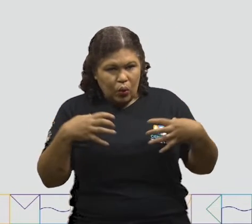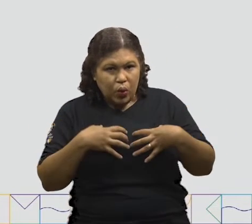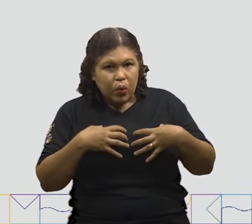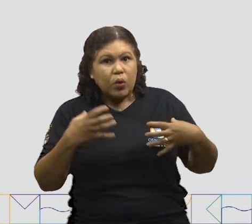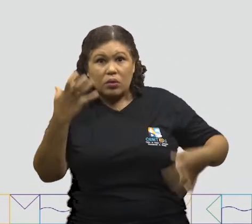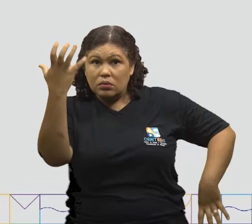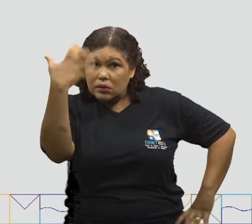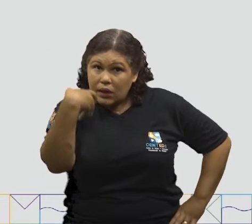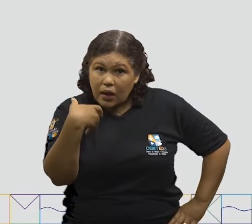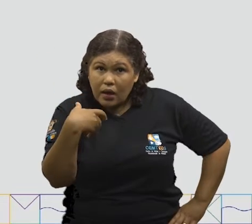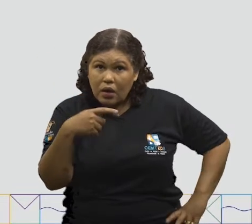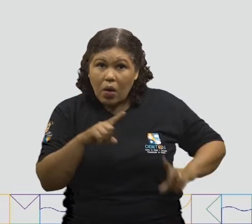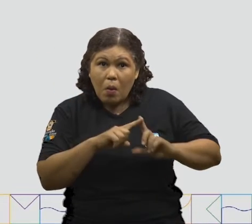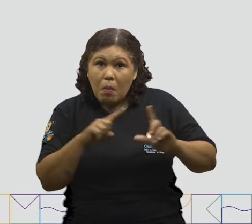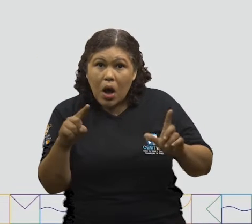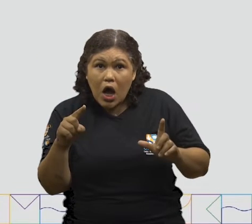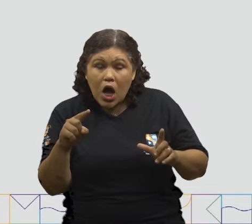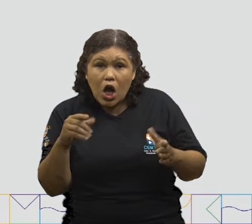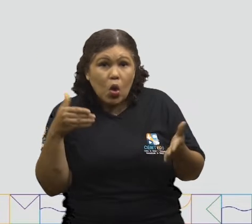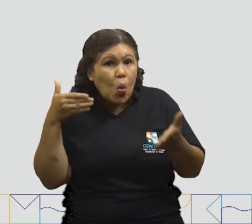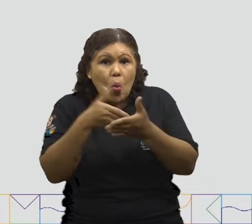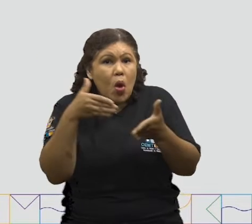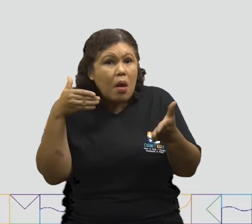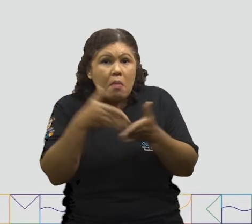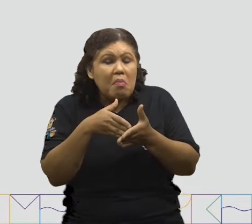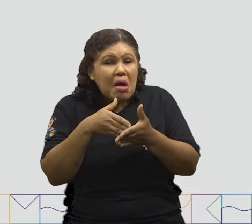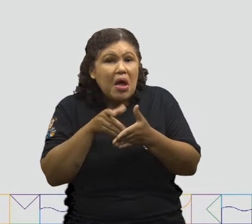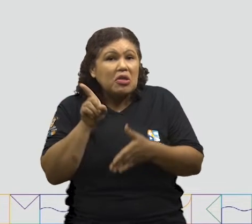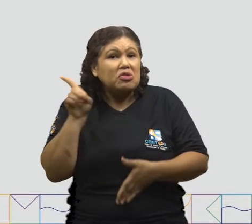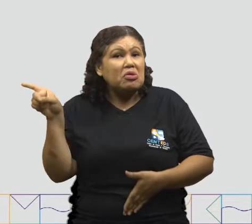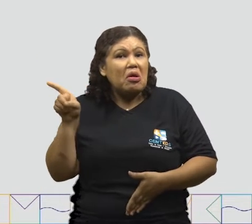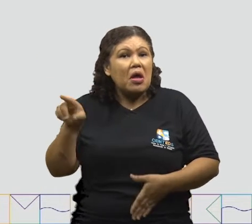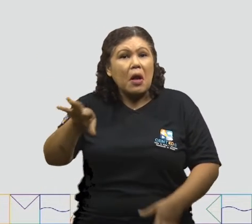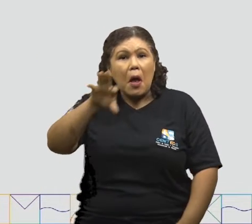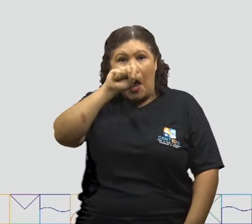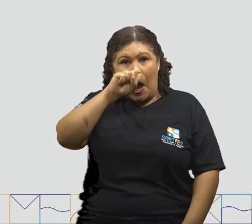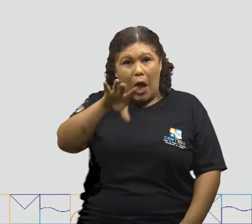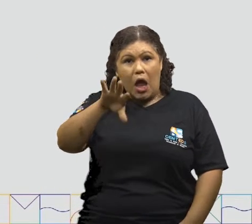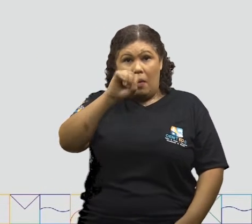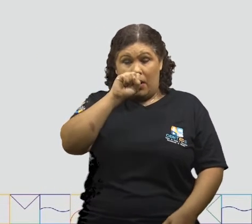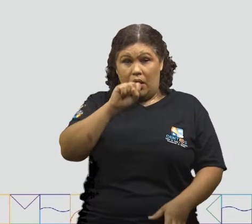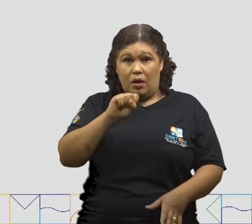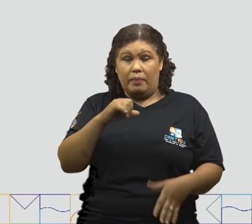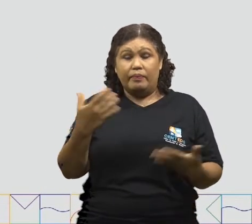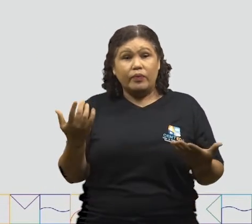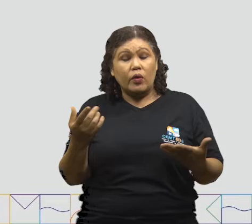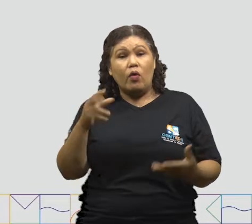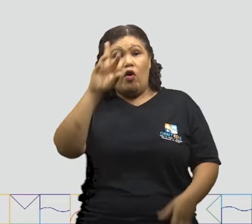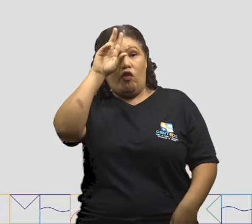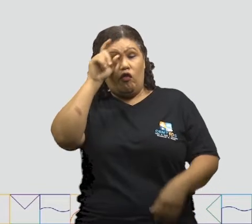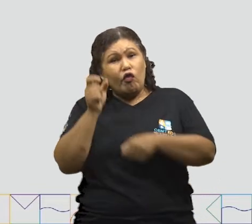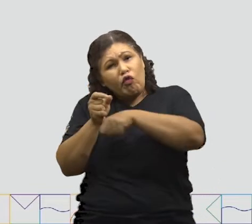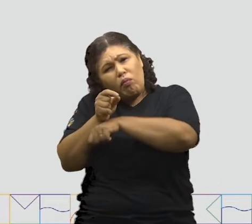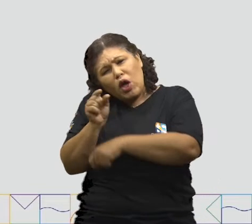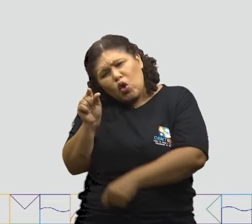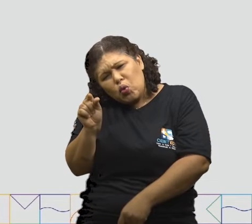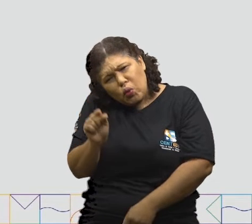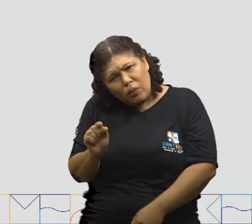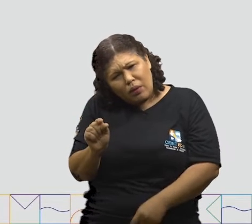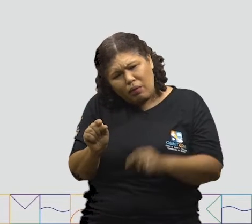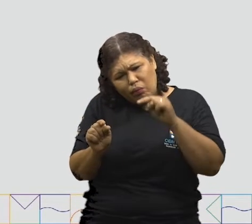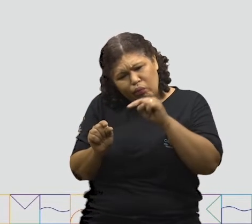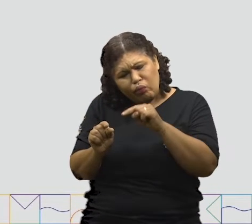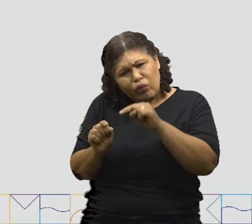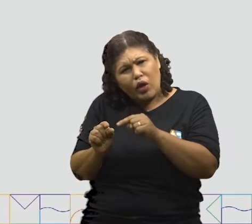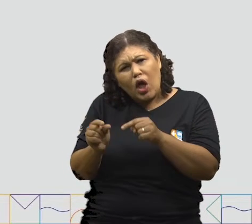É sério, mas isso não significa que elas não respiram. Devido ao seu pequeno tamanho,